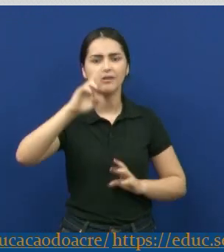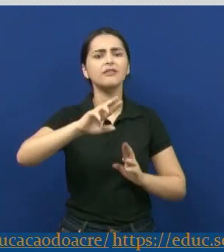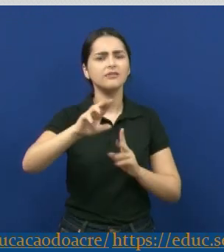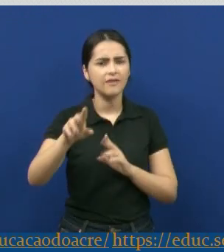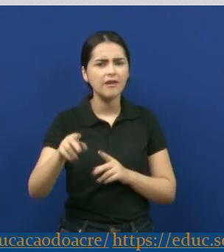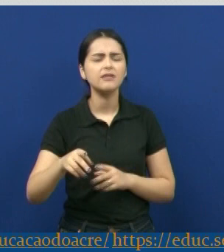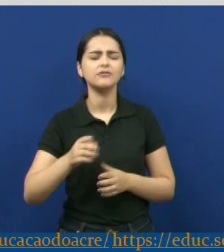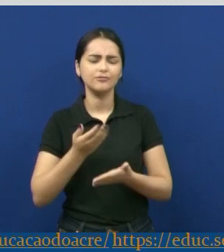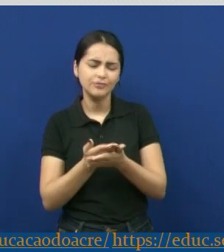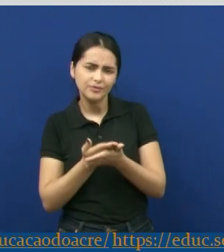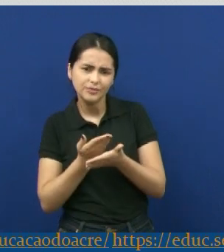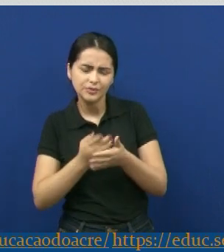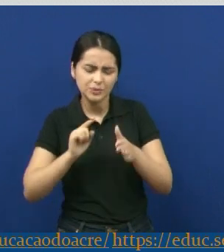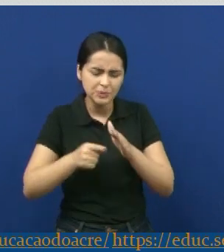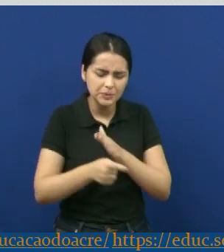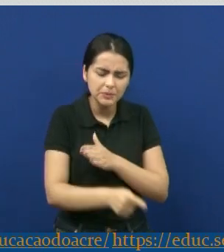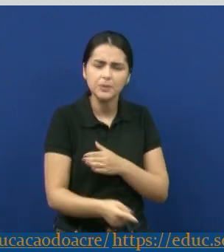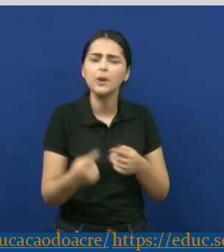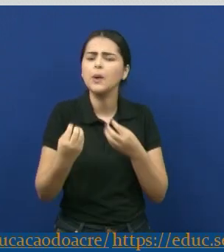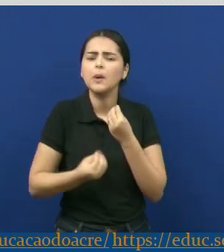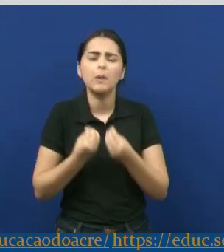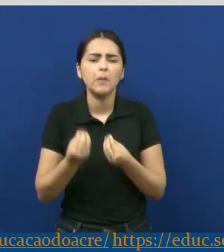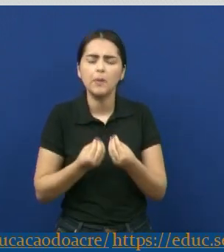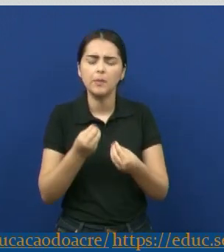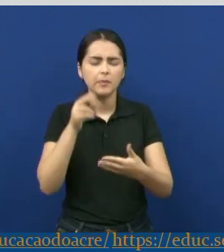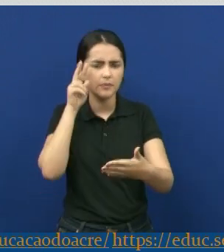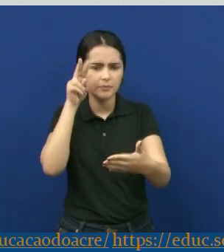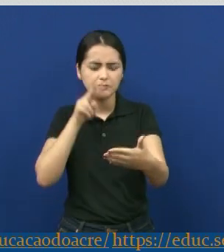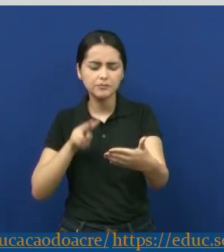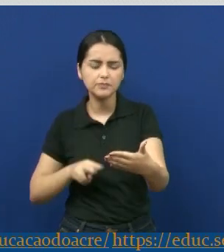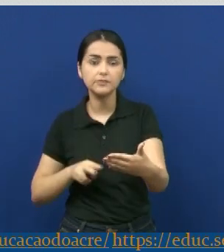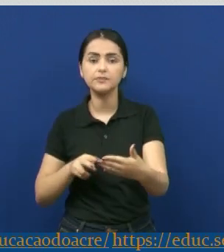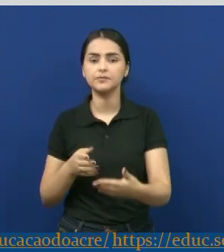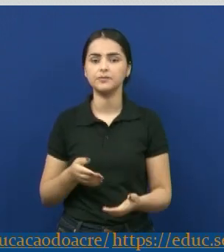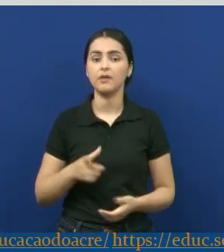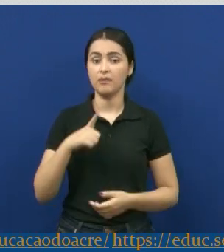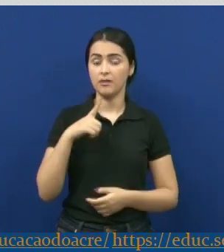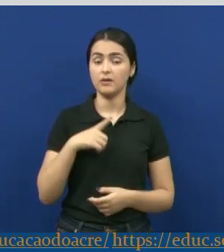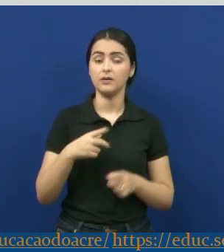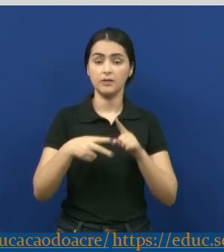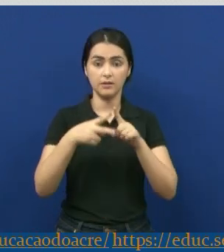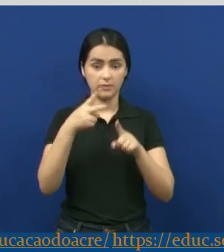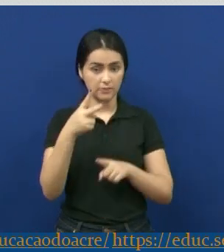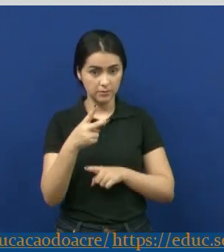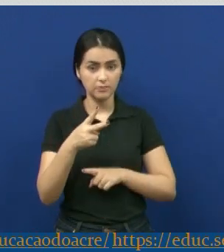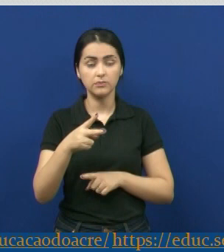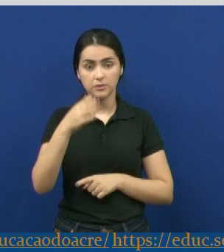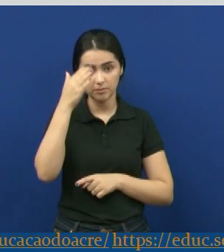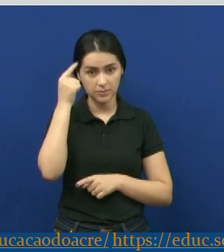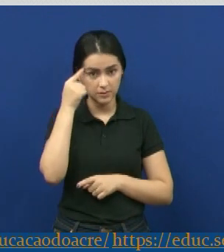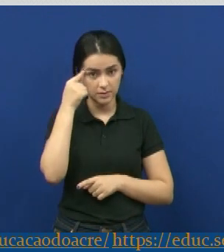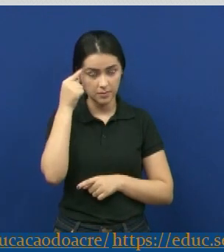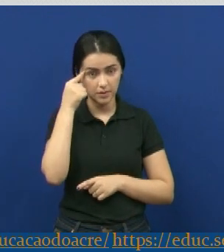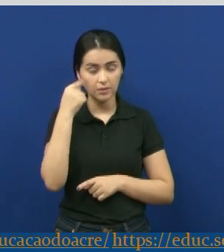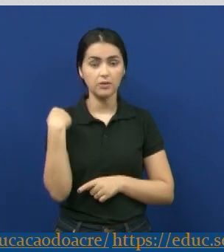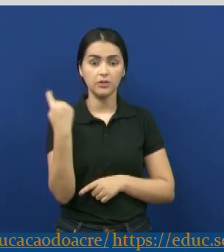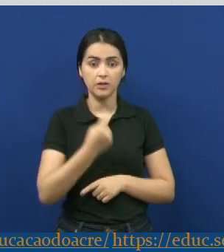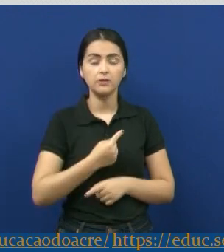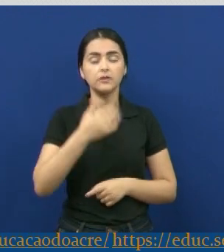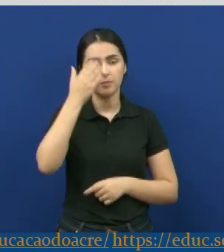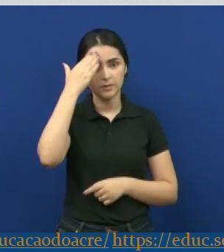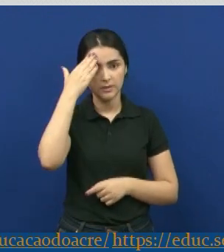diferente. Como esse poder ele foi visto? Olha só, temos duas teorias aqui. Nós vamos nos ater à